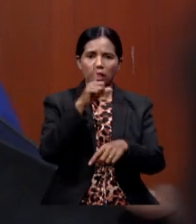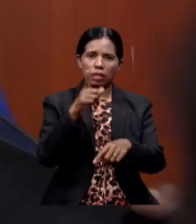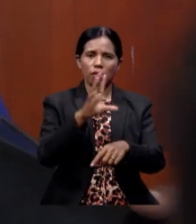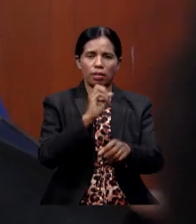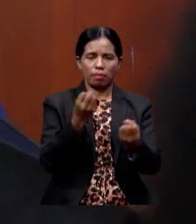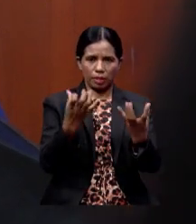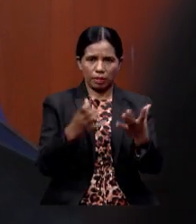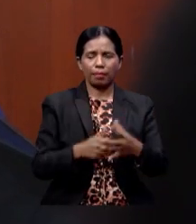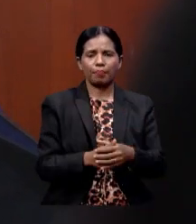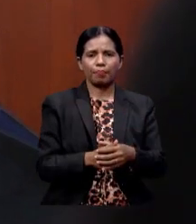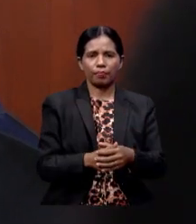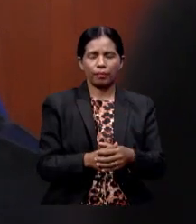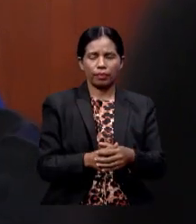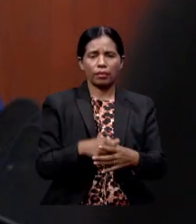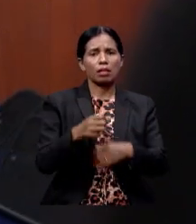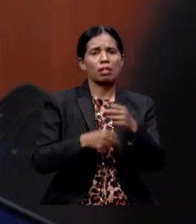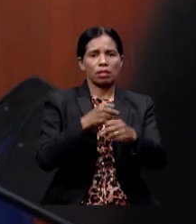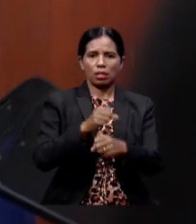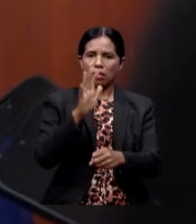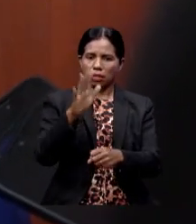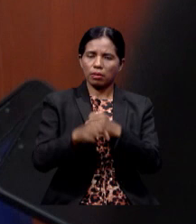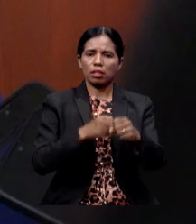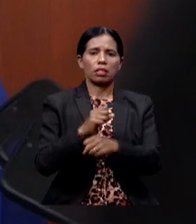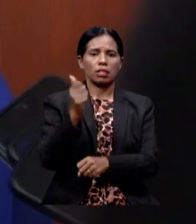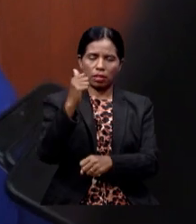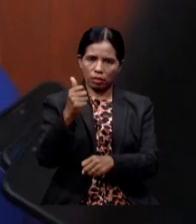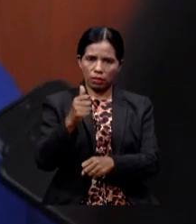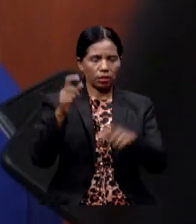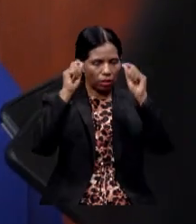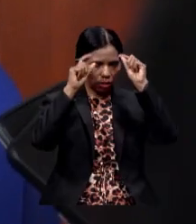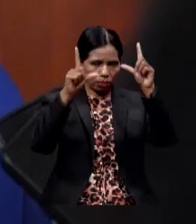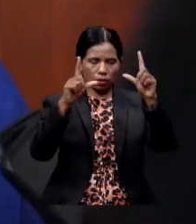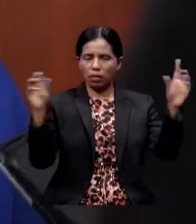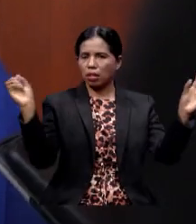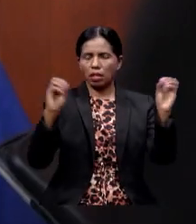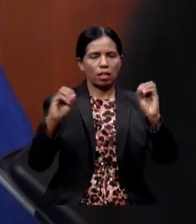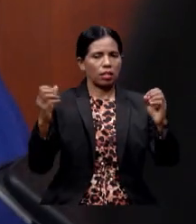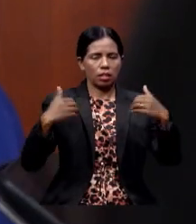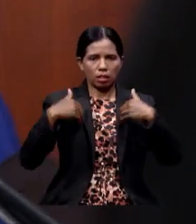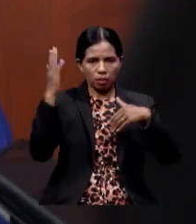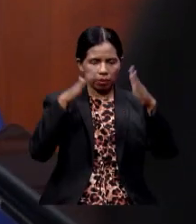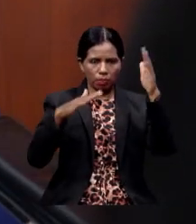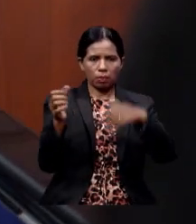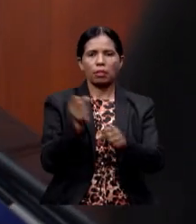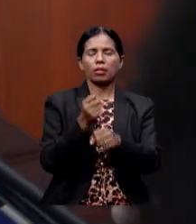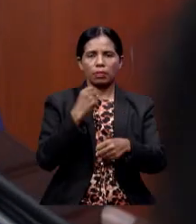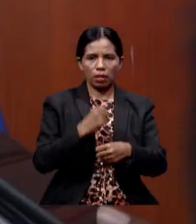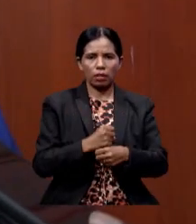liu tan, tinan Lima, tinan Sanulu, Timor leia problemas a tu. Halo